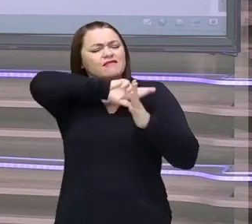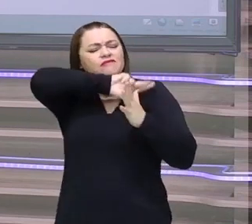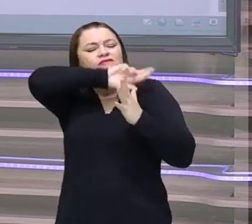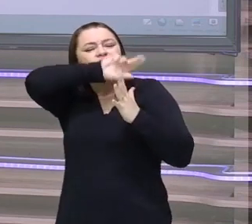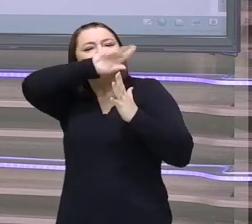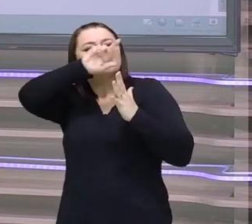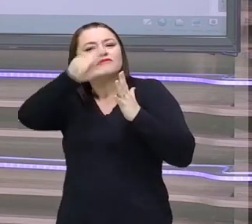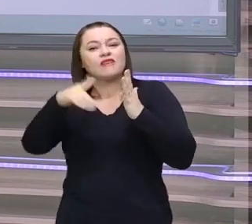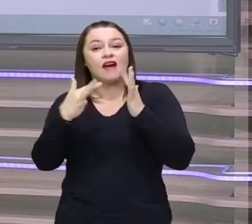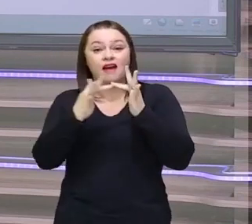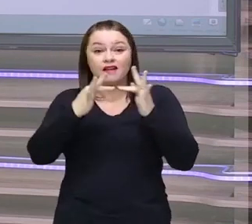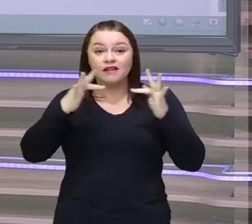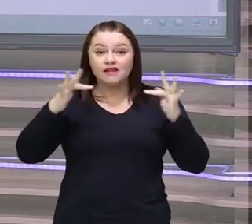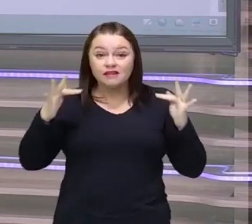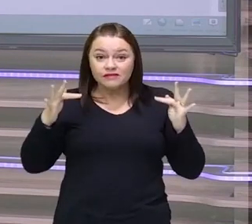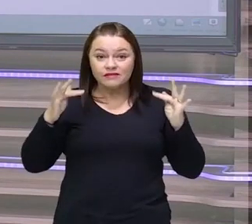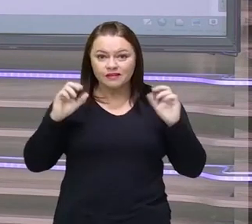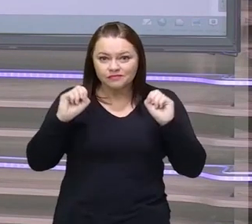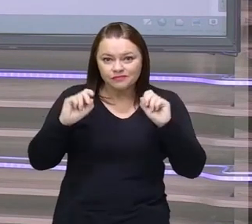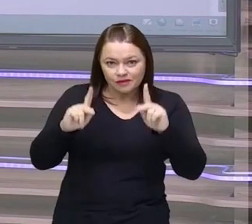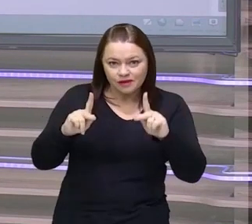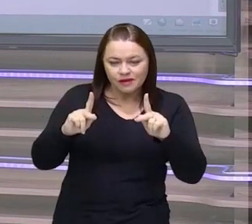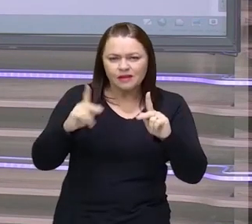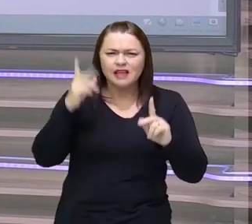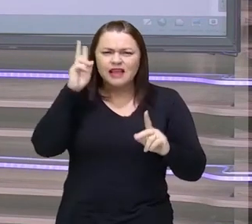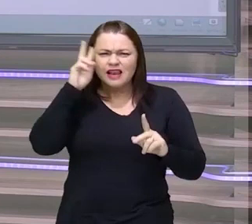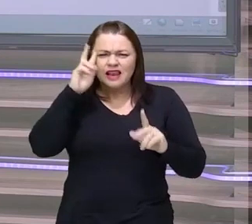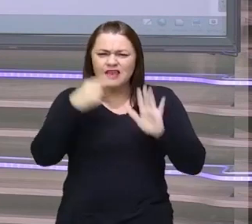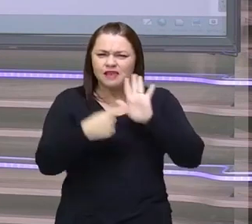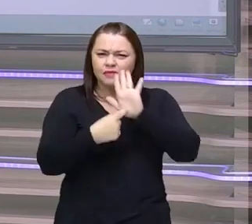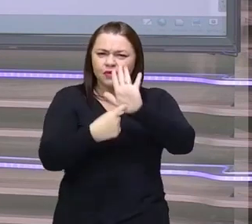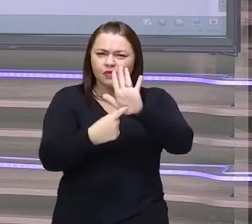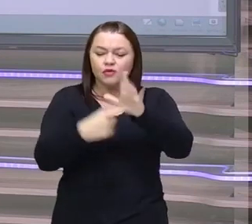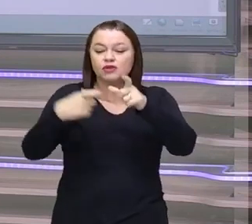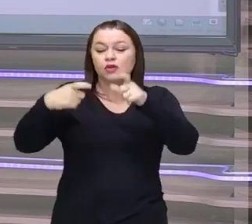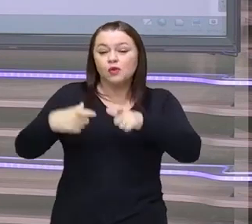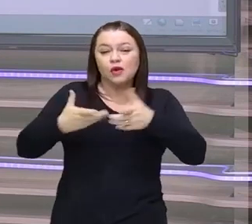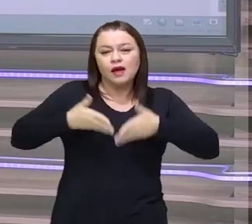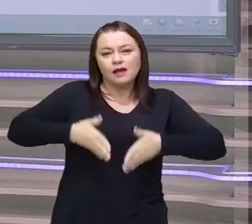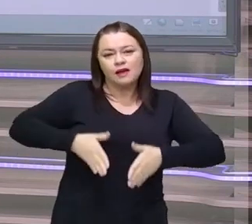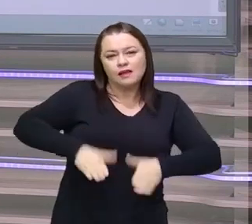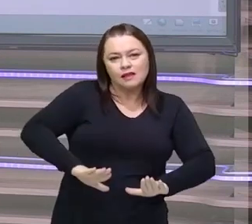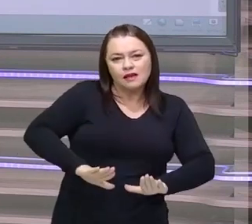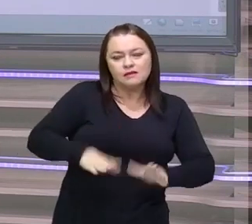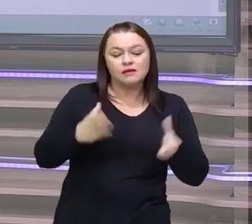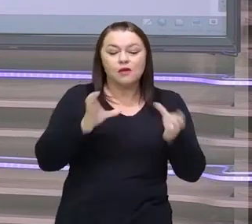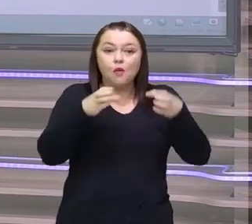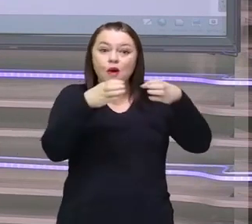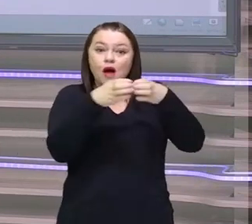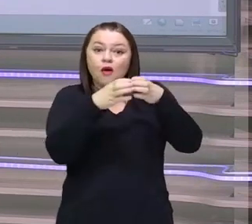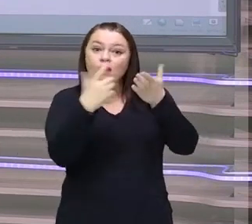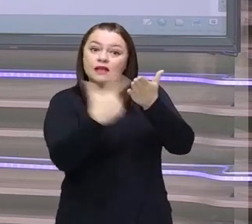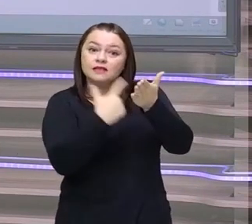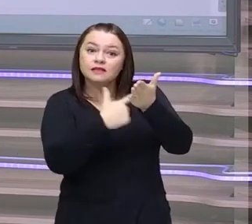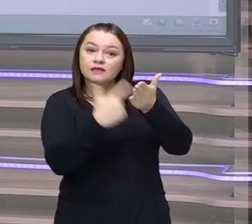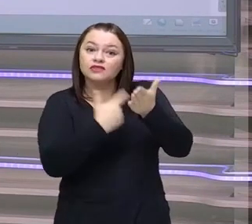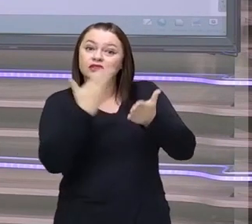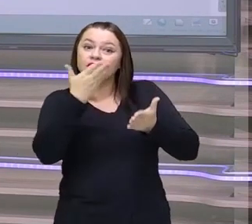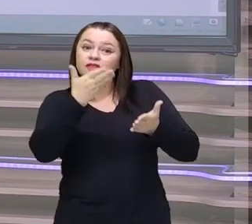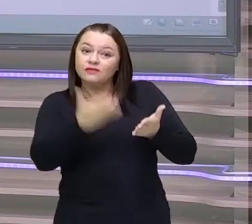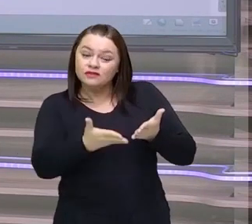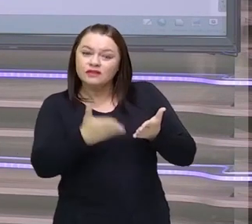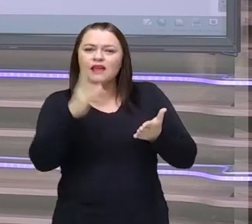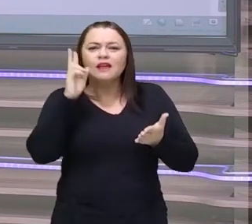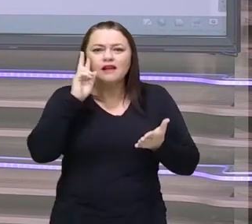certo? Eu mostrei para vocês aonde ela nasceu, a coleção mais famosa do livro de Ruth Rocha,